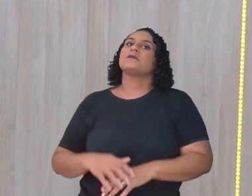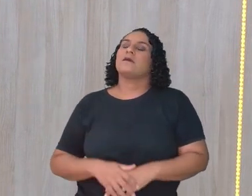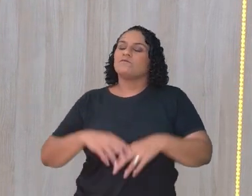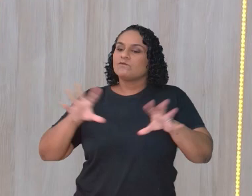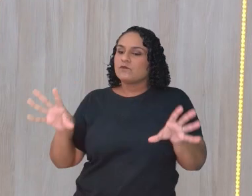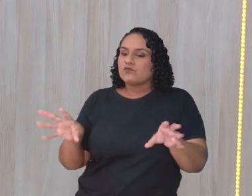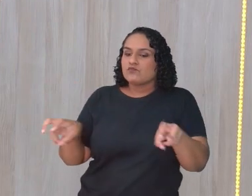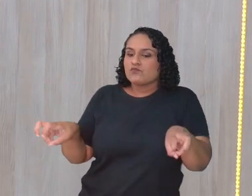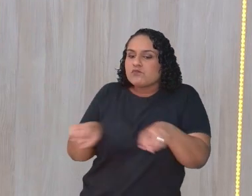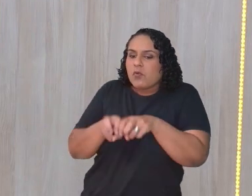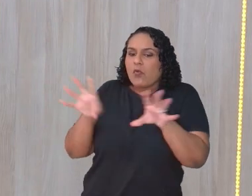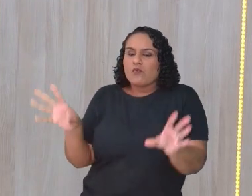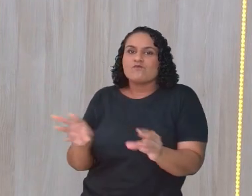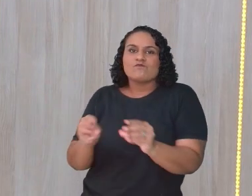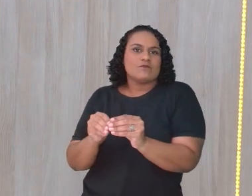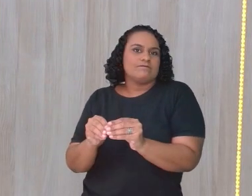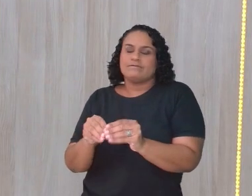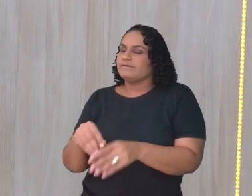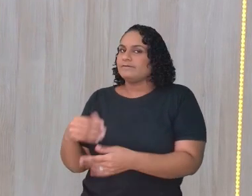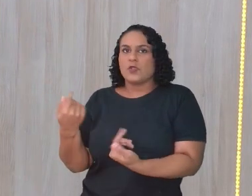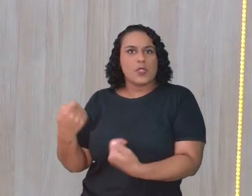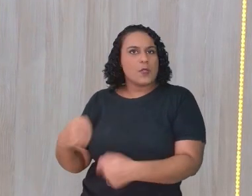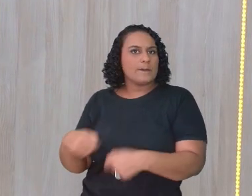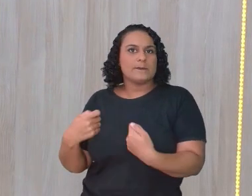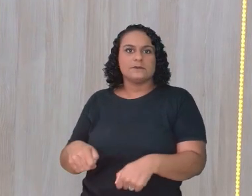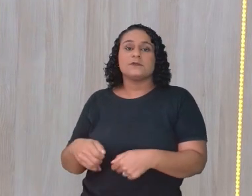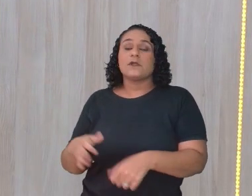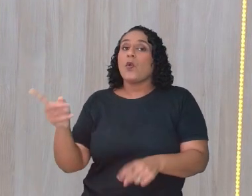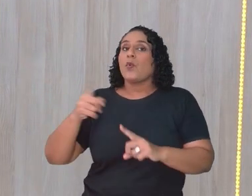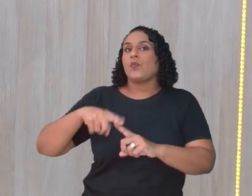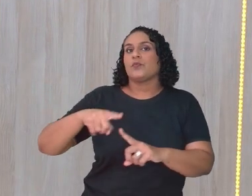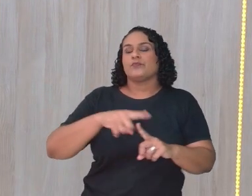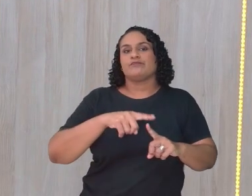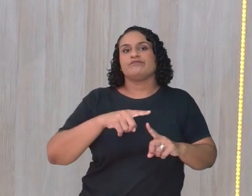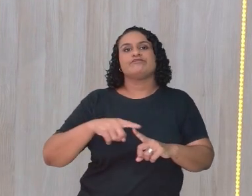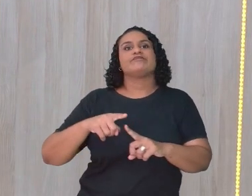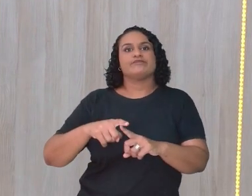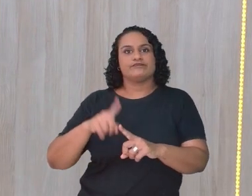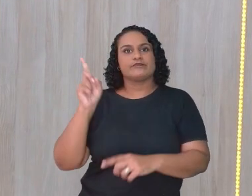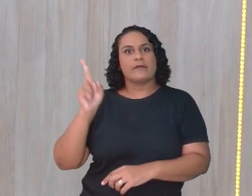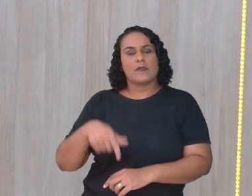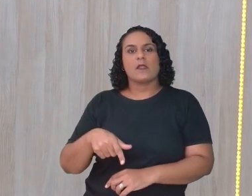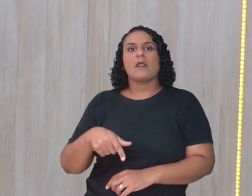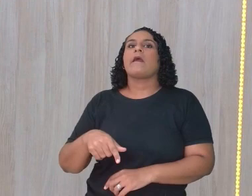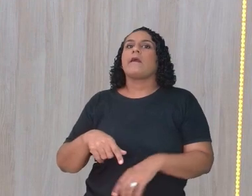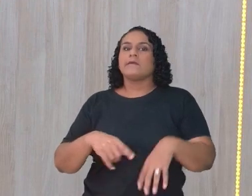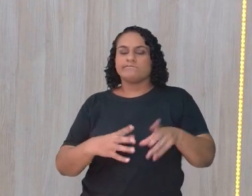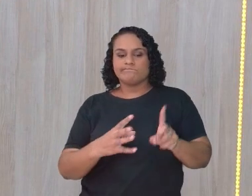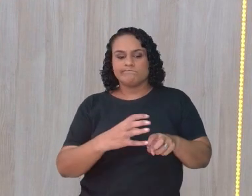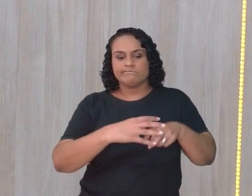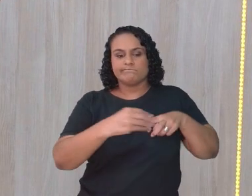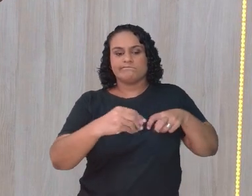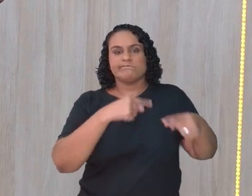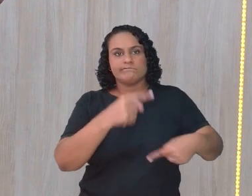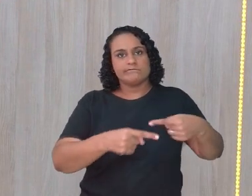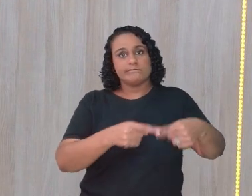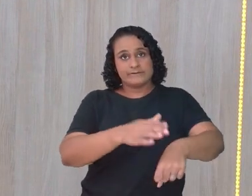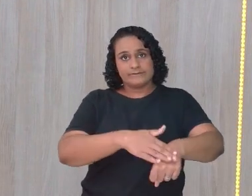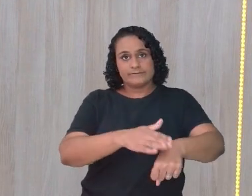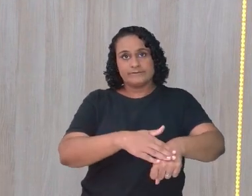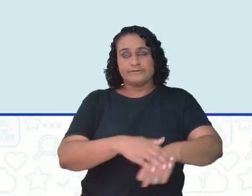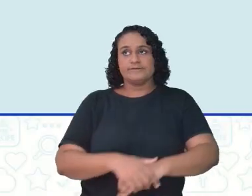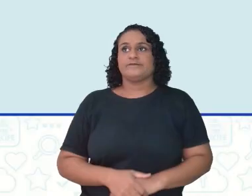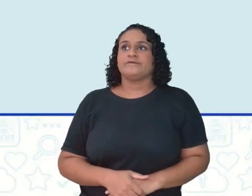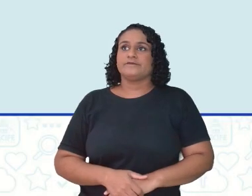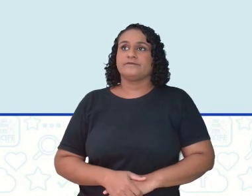e feminino. Então, esse tipo de reprodução é de forma assexuada. Aqui eu